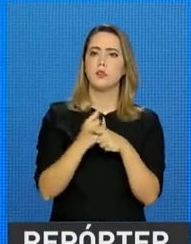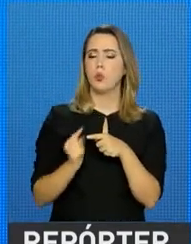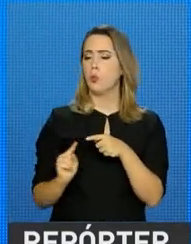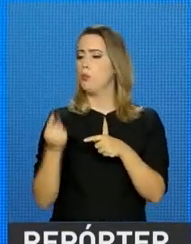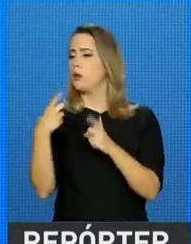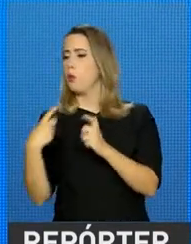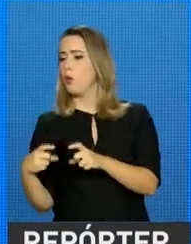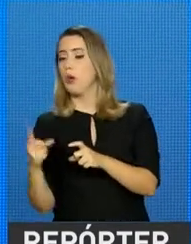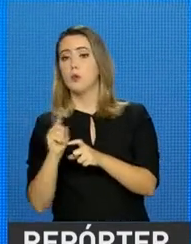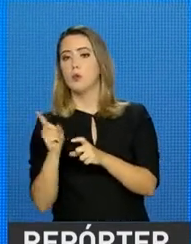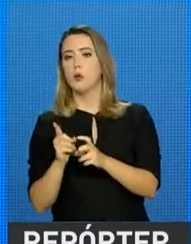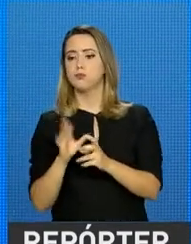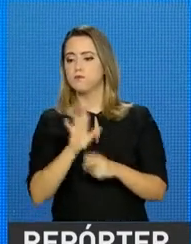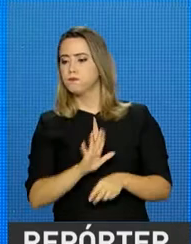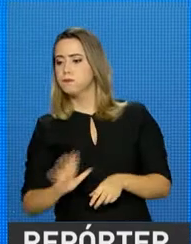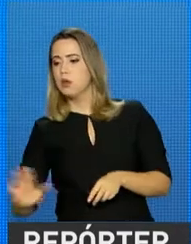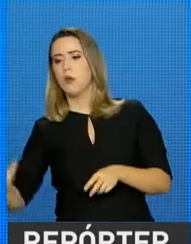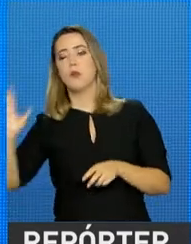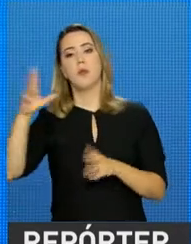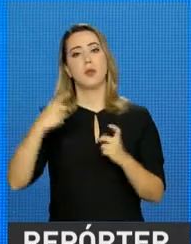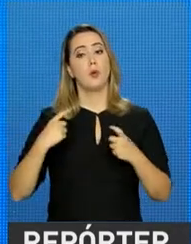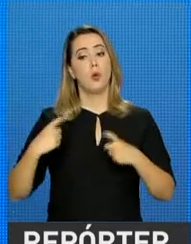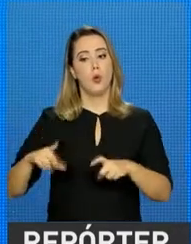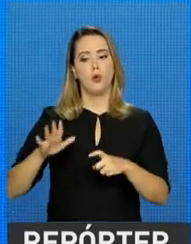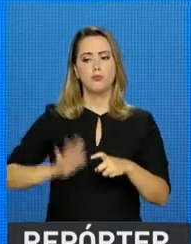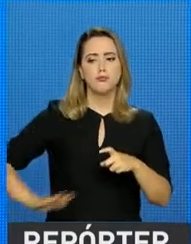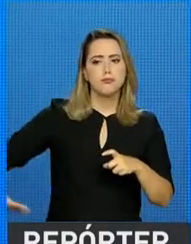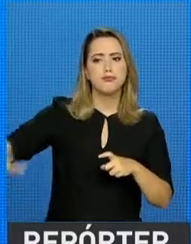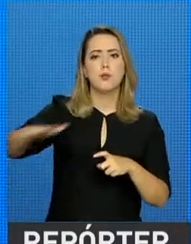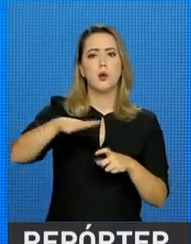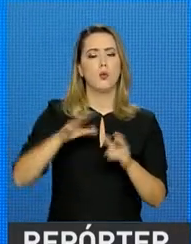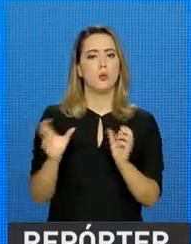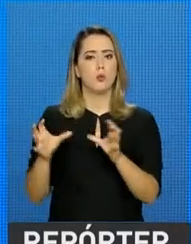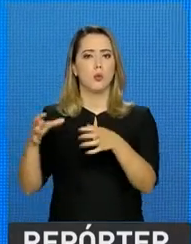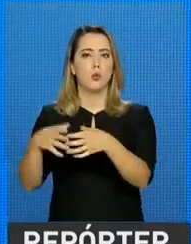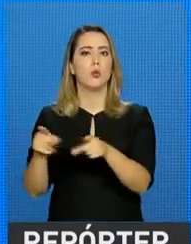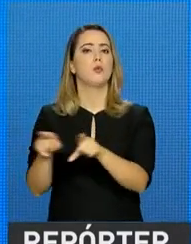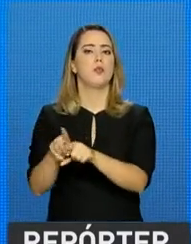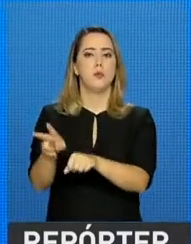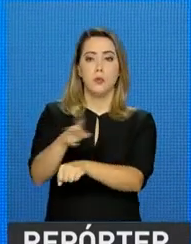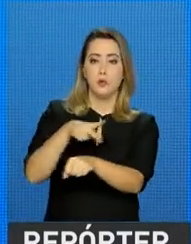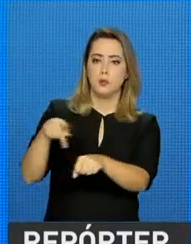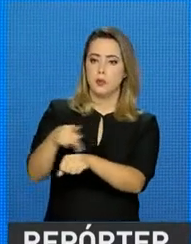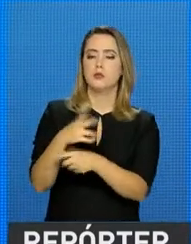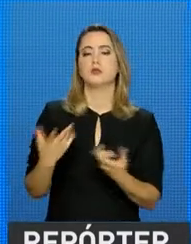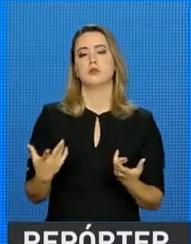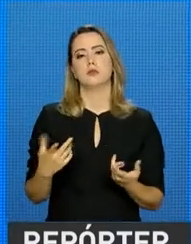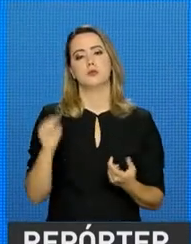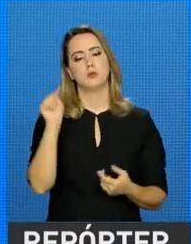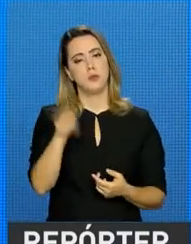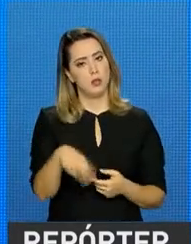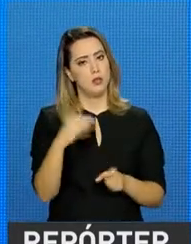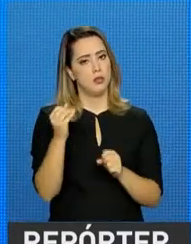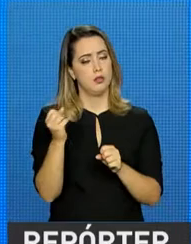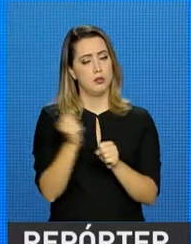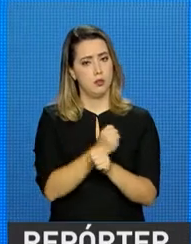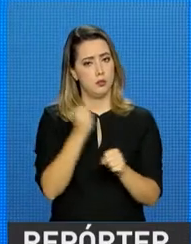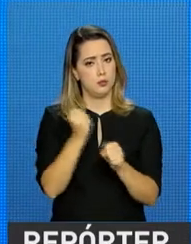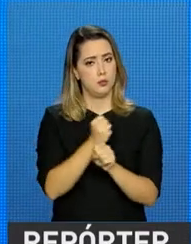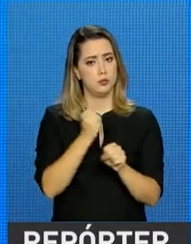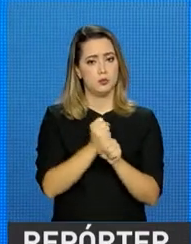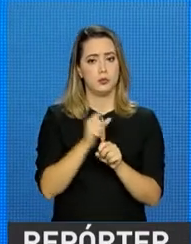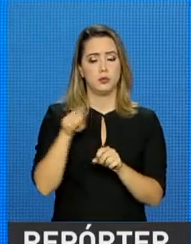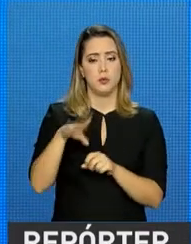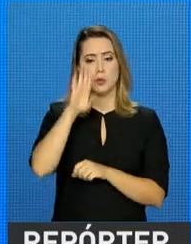localidade específica, mas para o conjunto da região, das regiões e para o país. São obras que tenham